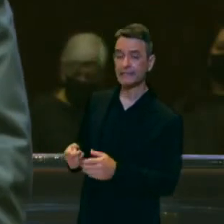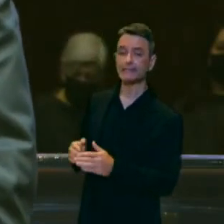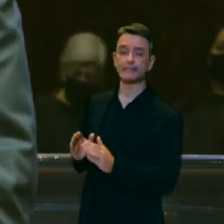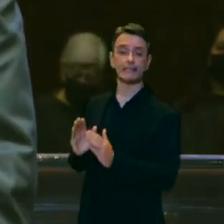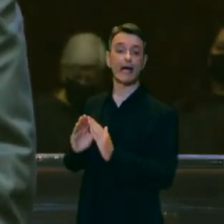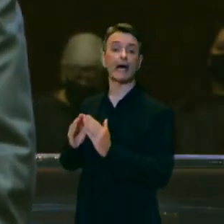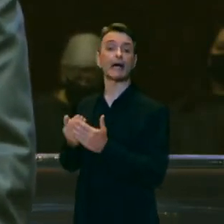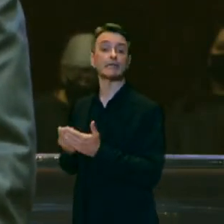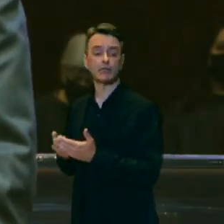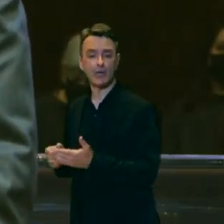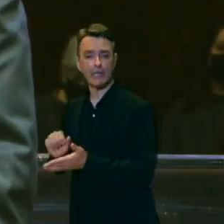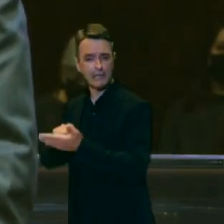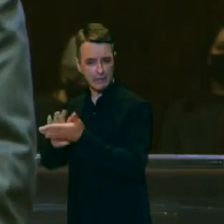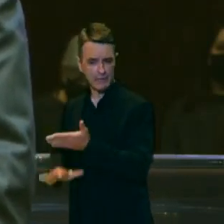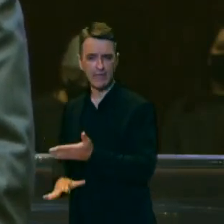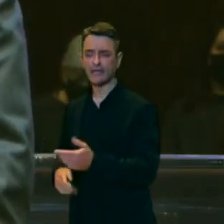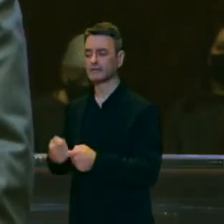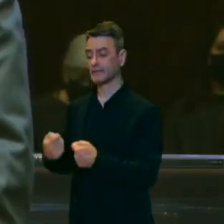lição.